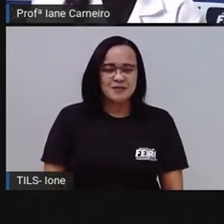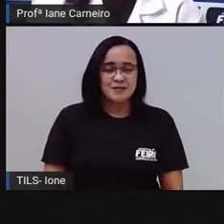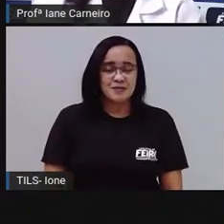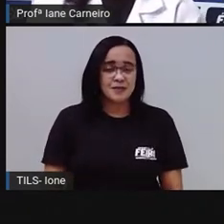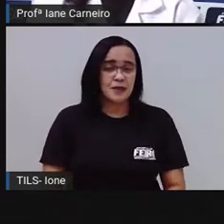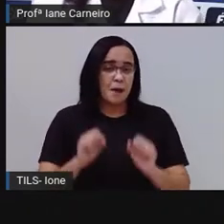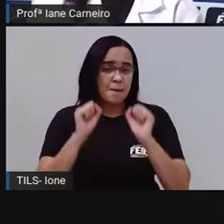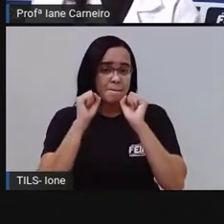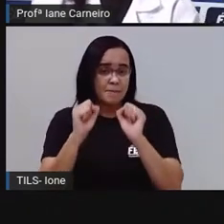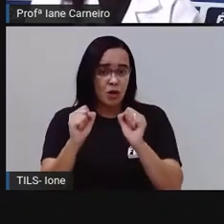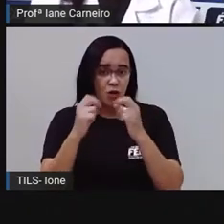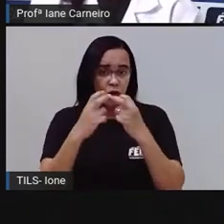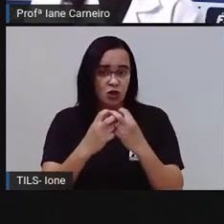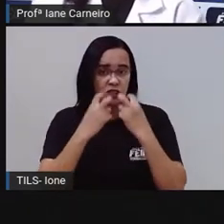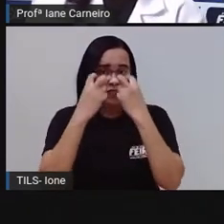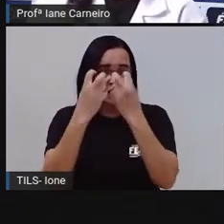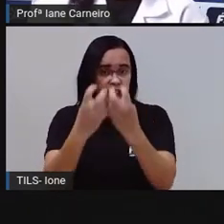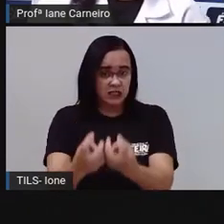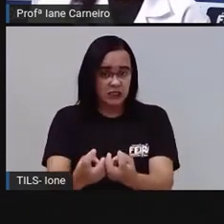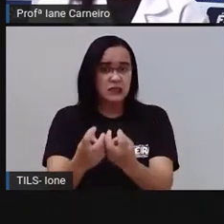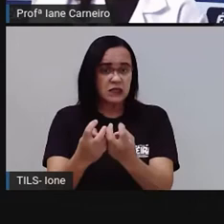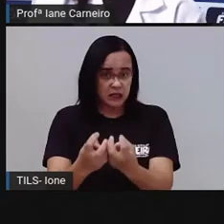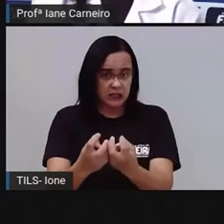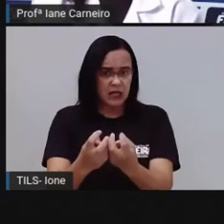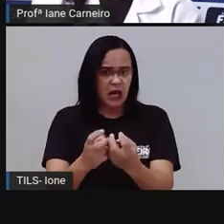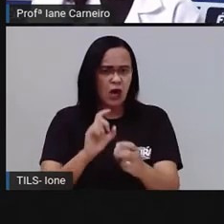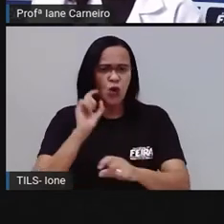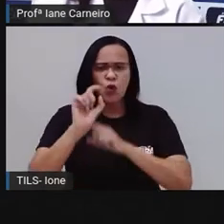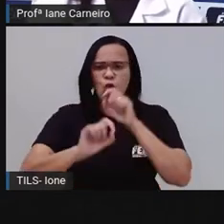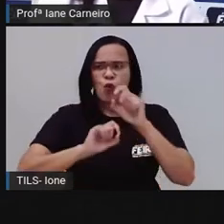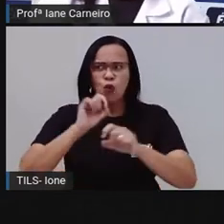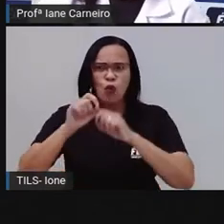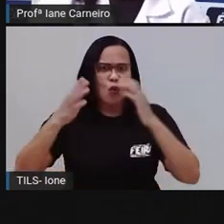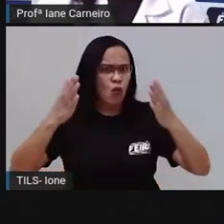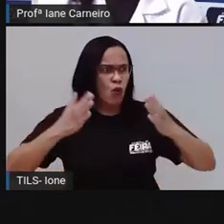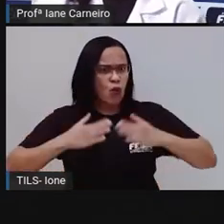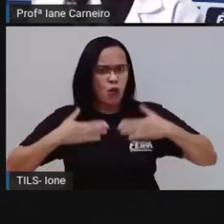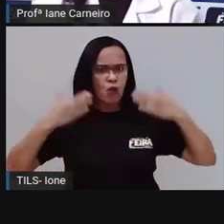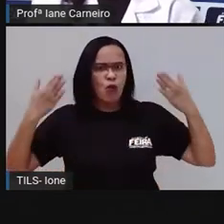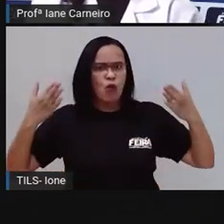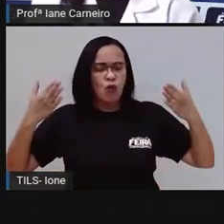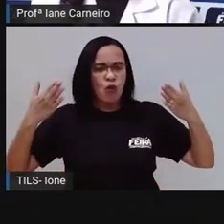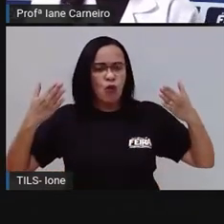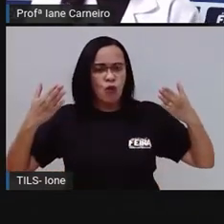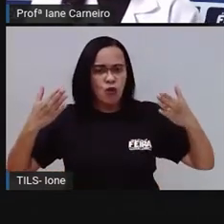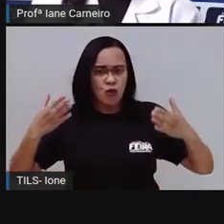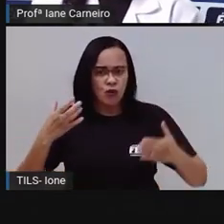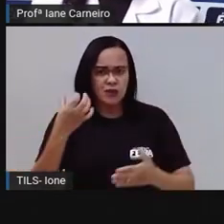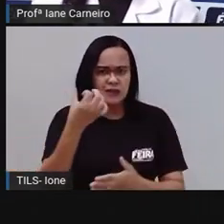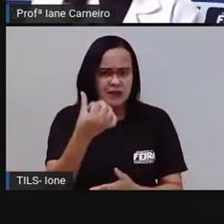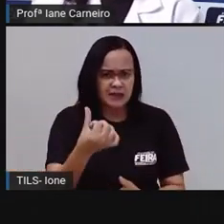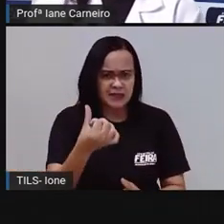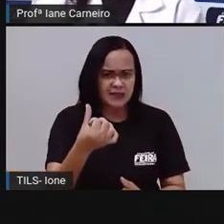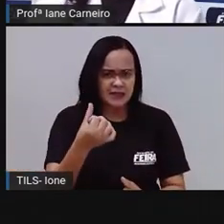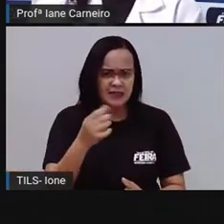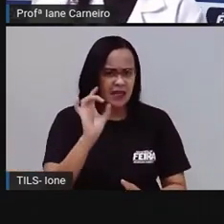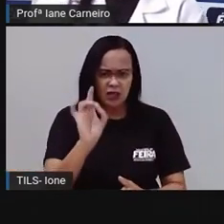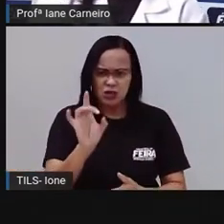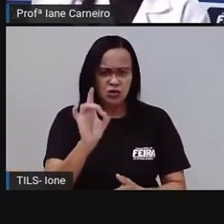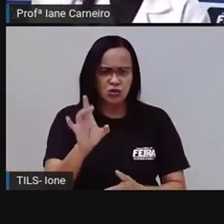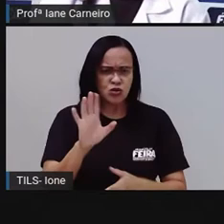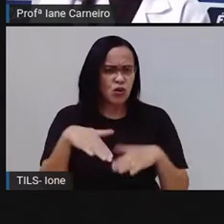Pode gritar, já sem dó. O que é assombração? Uma seis de uma vez só?